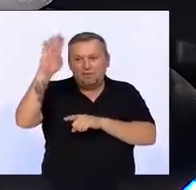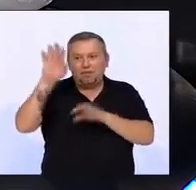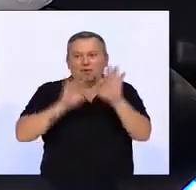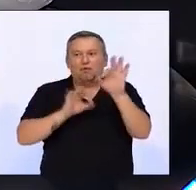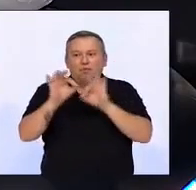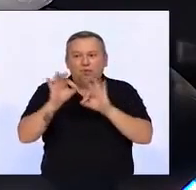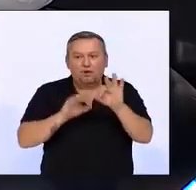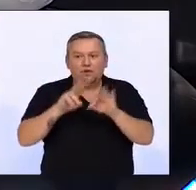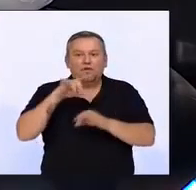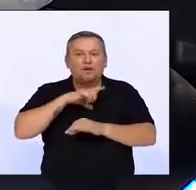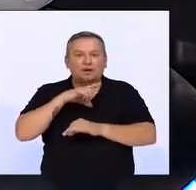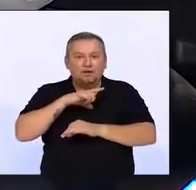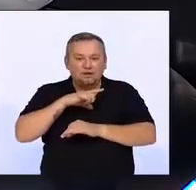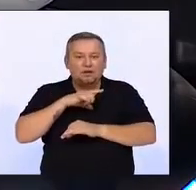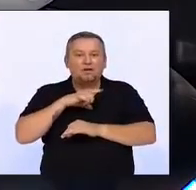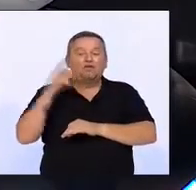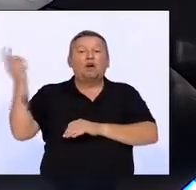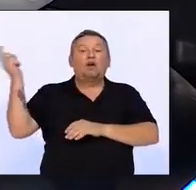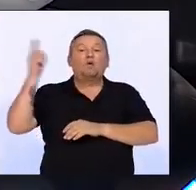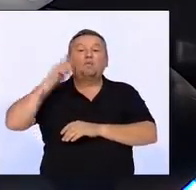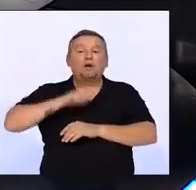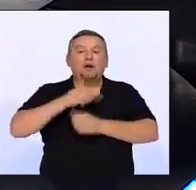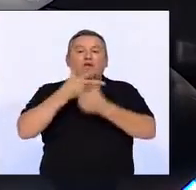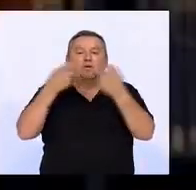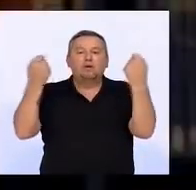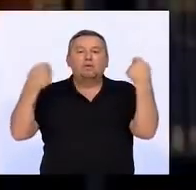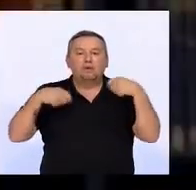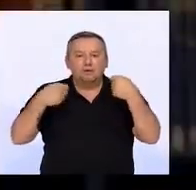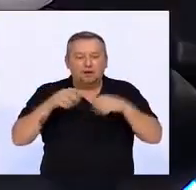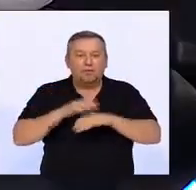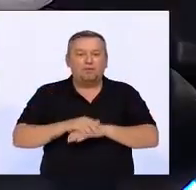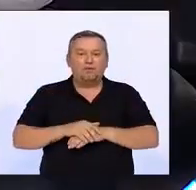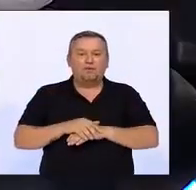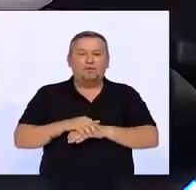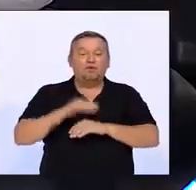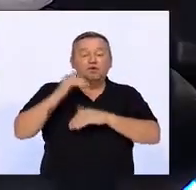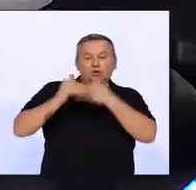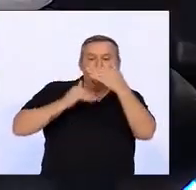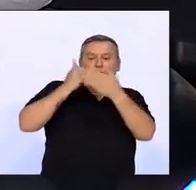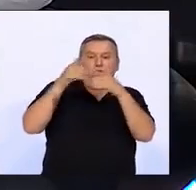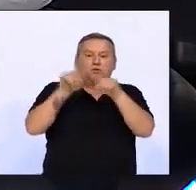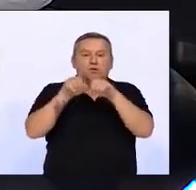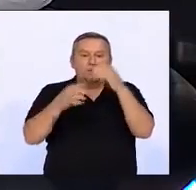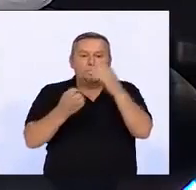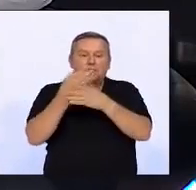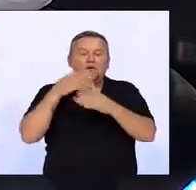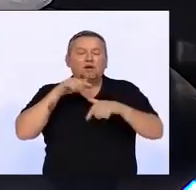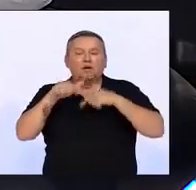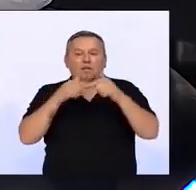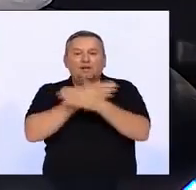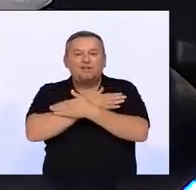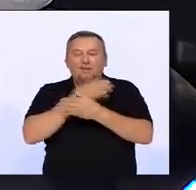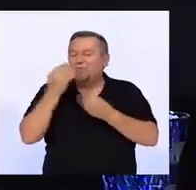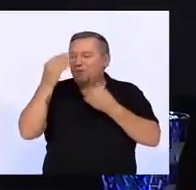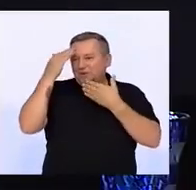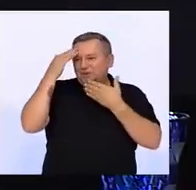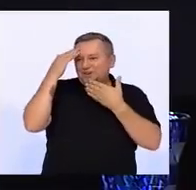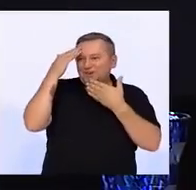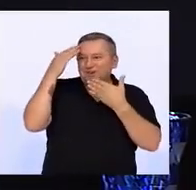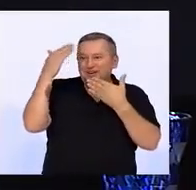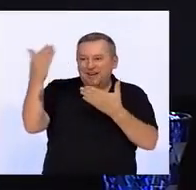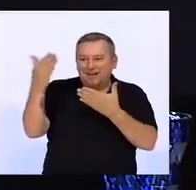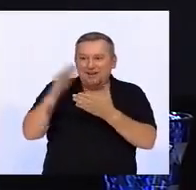projeto que vai ser um projeto de recuperar aquilo que precisamos. Retomada do desenvolvimento, geração de emprego e renda. Muito Obrigado. obrigada.